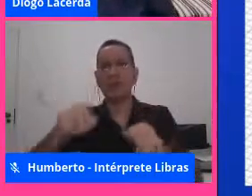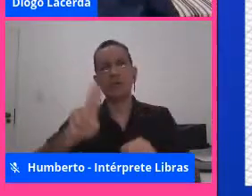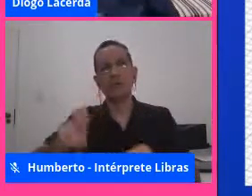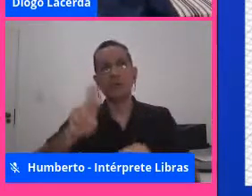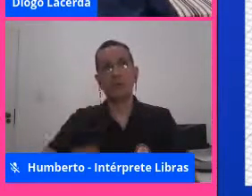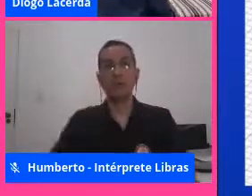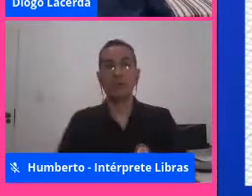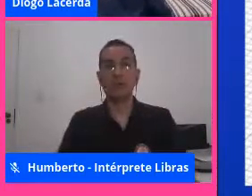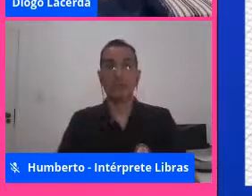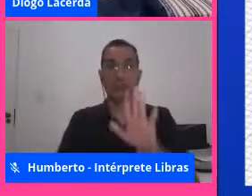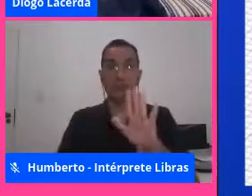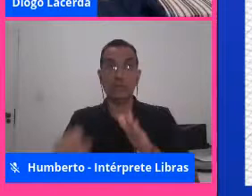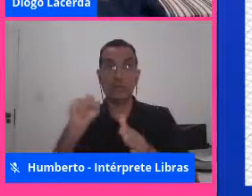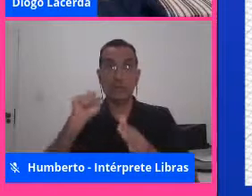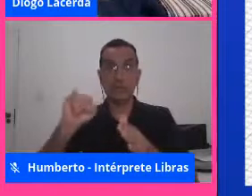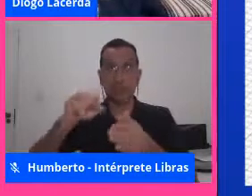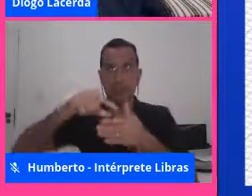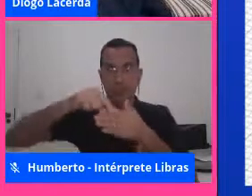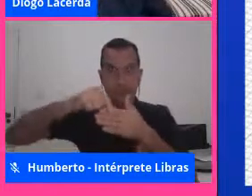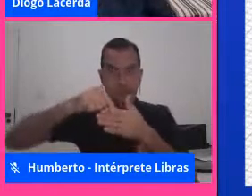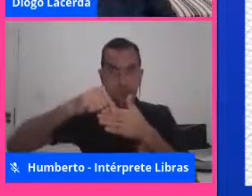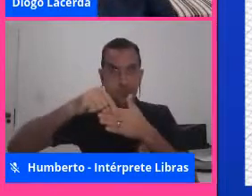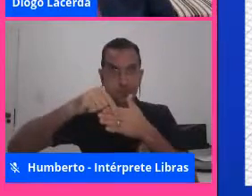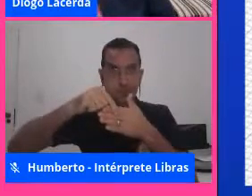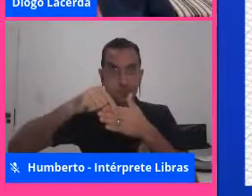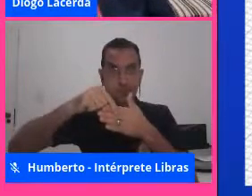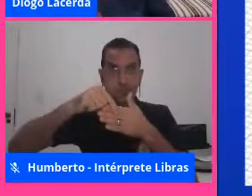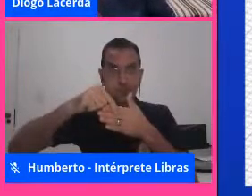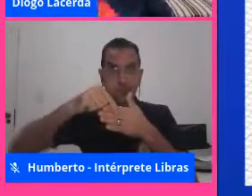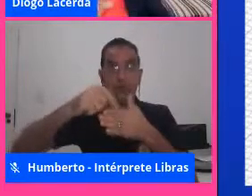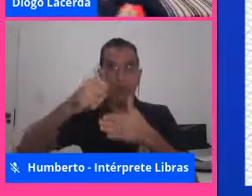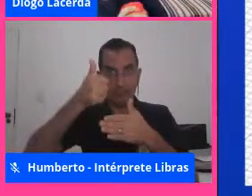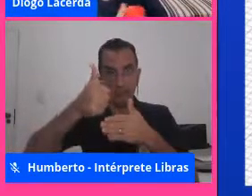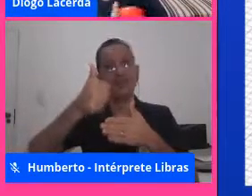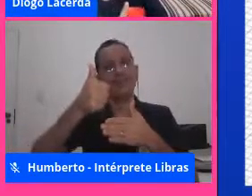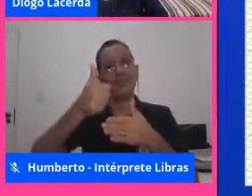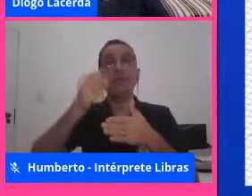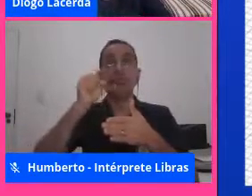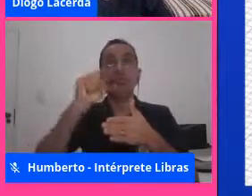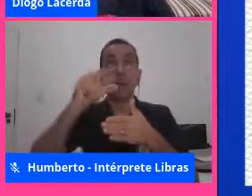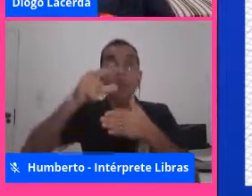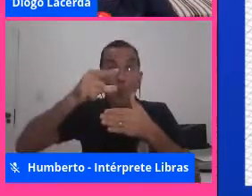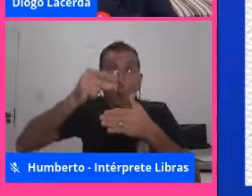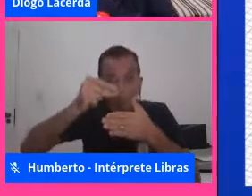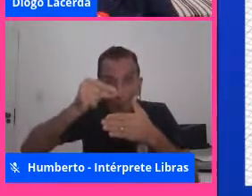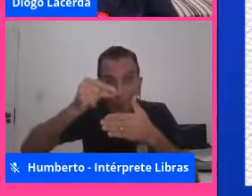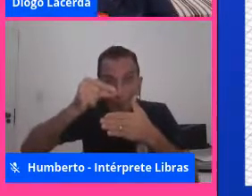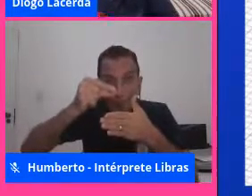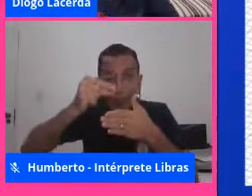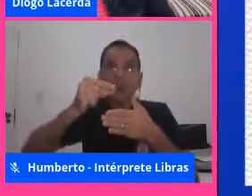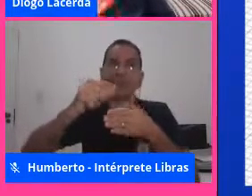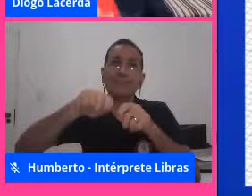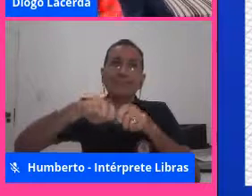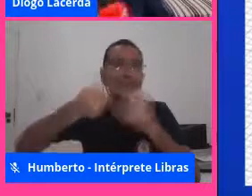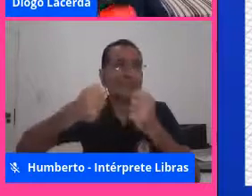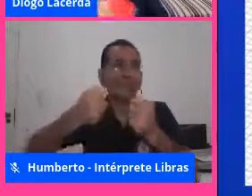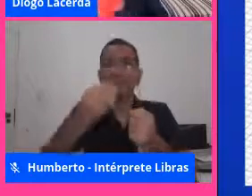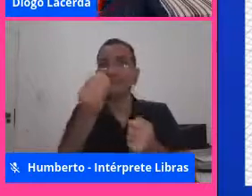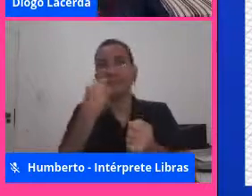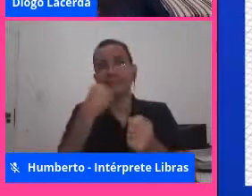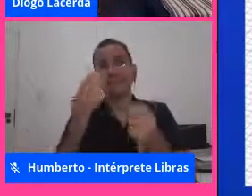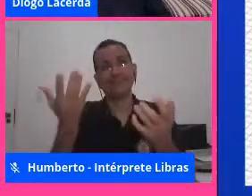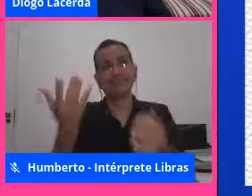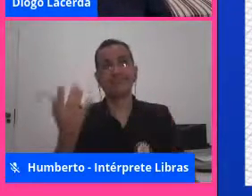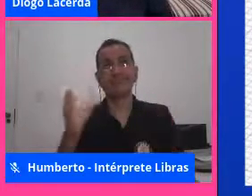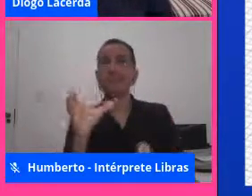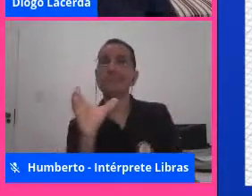espessura boa na tua parede, o teu copo vai quebrar quando você pegar. Se você colocar 1 milímetro na tua parede, você vai apertar o